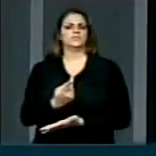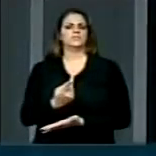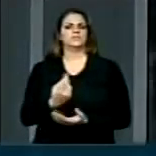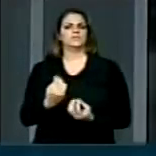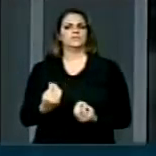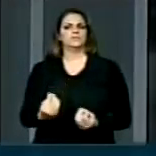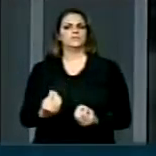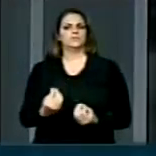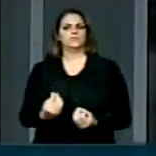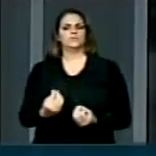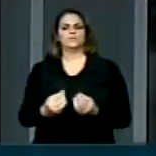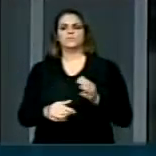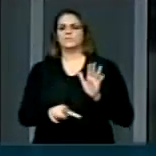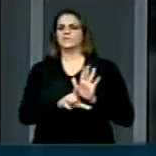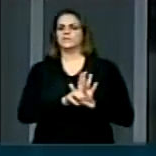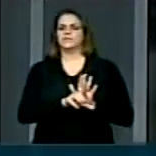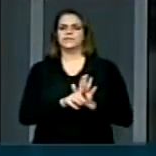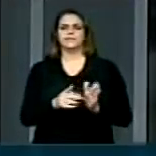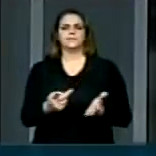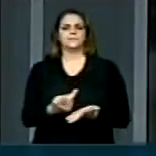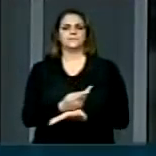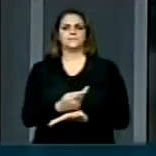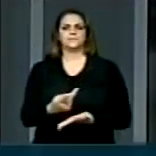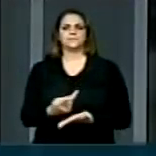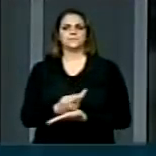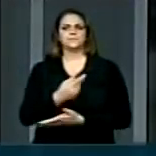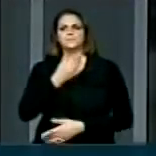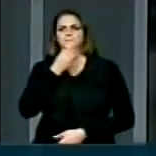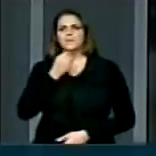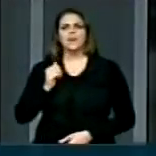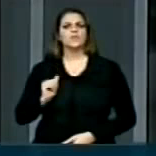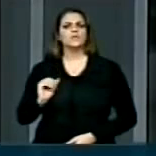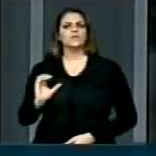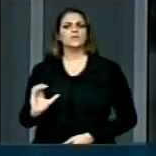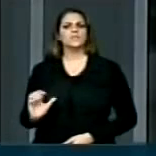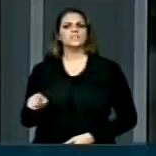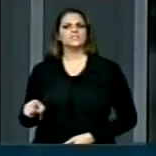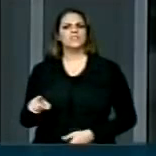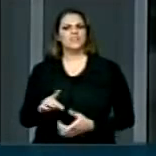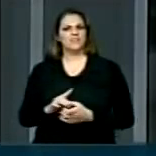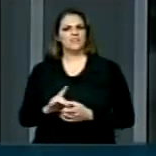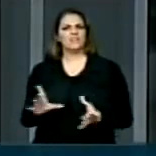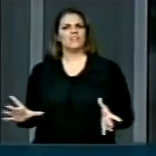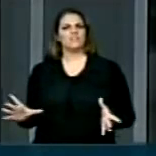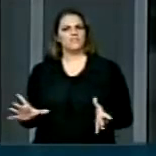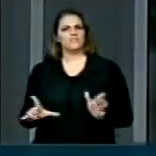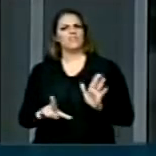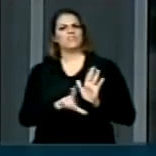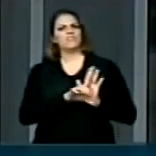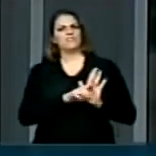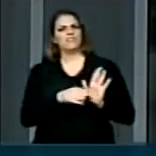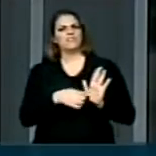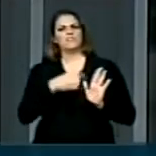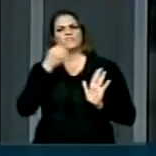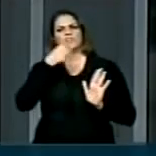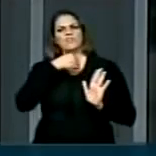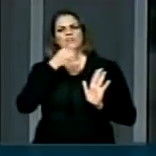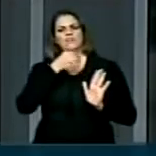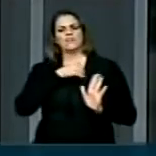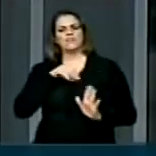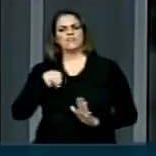legislação. O adolescente se livrou do rigor da lei e ficará sujeito